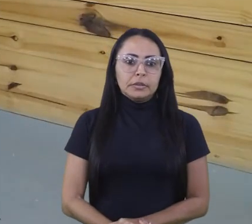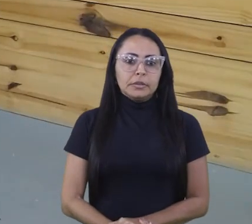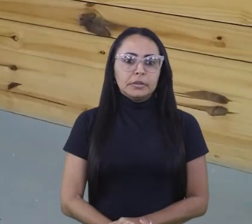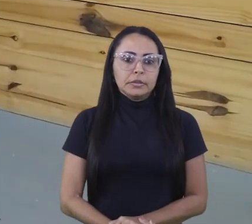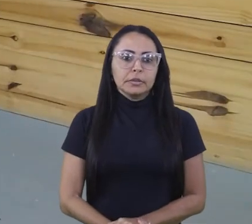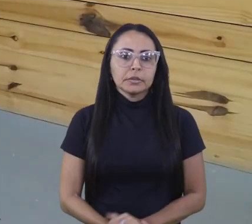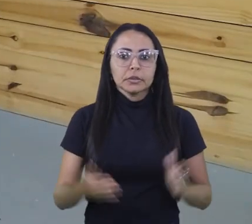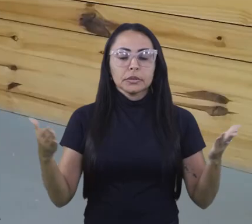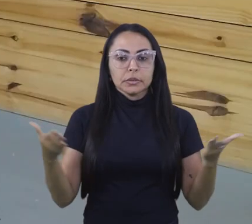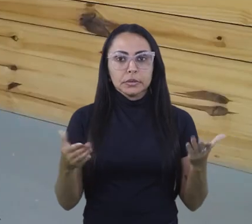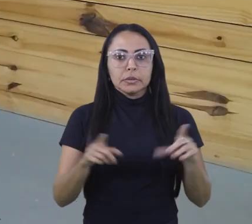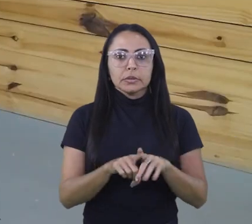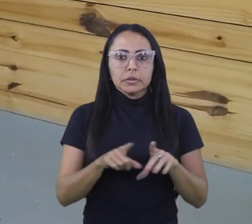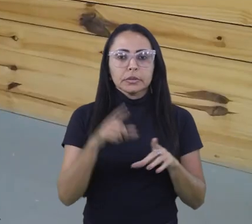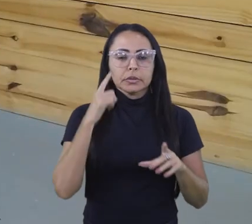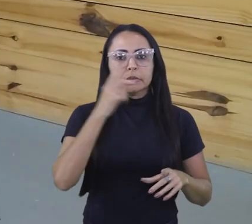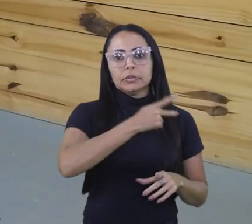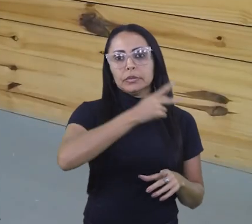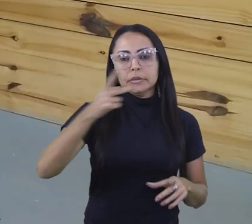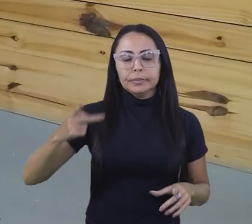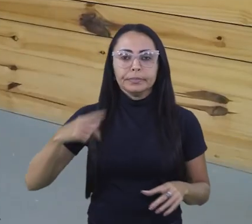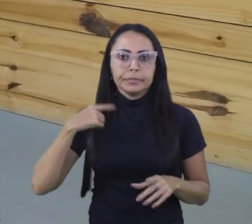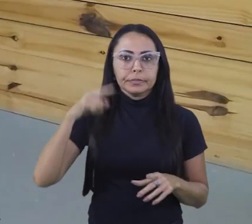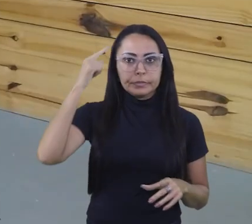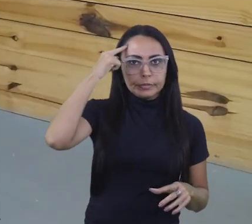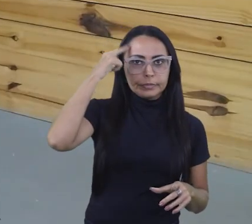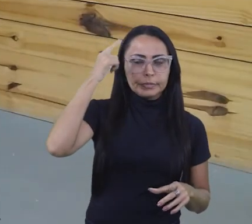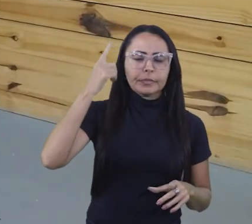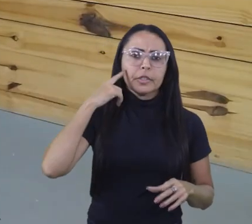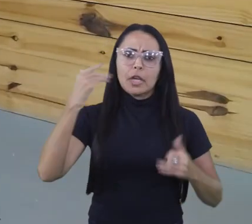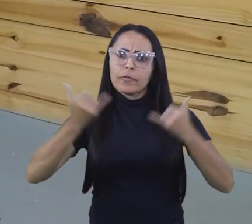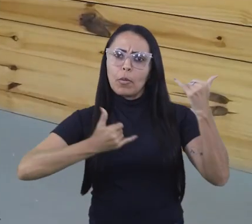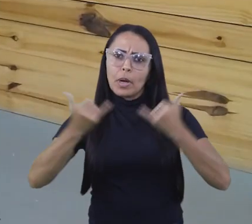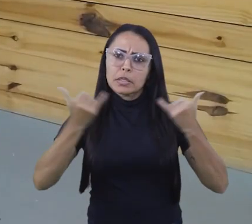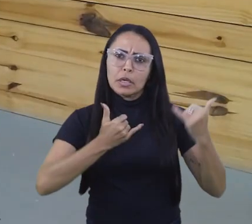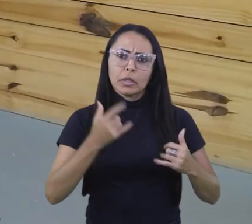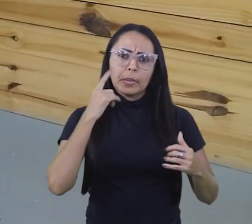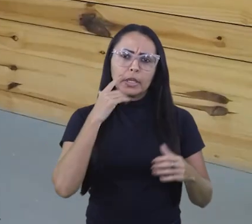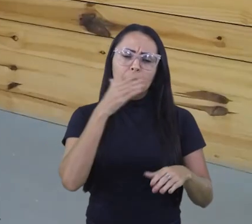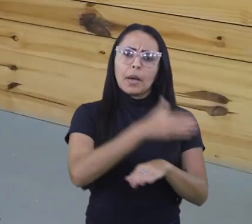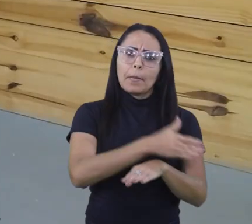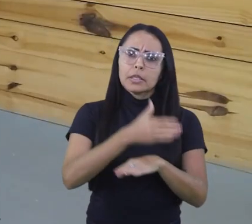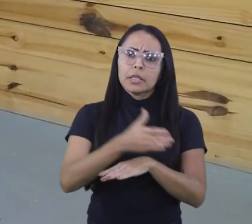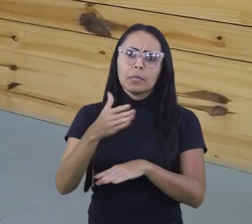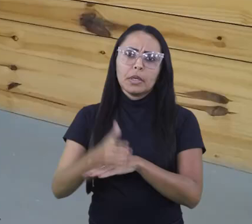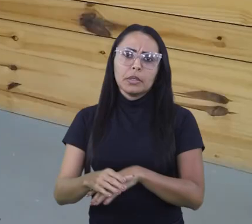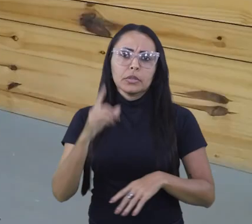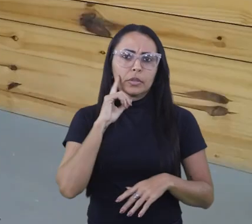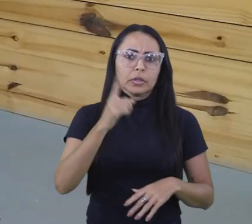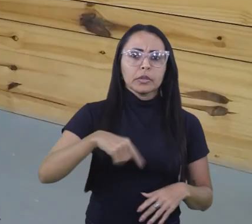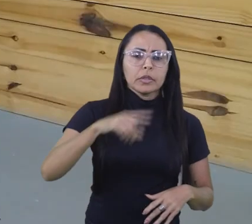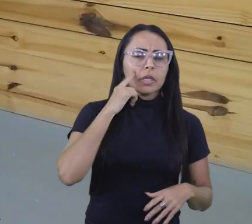gente também tem que visitar e pensar que a informação que a gente organiza, ela participa de um ciclo e que ela precisa